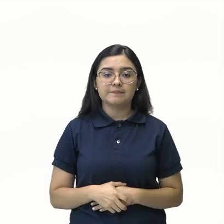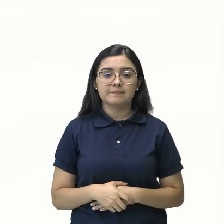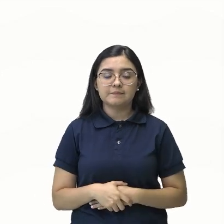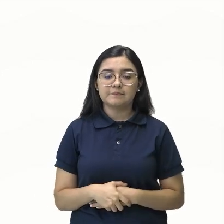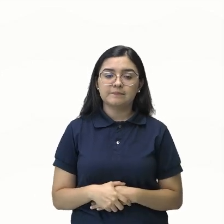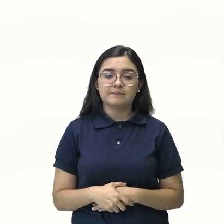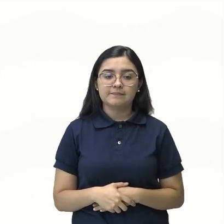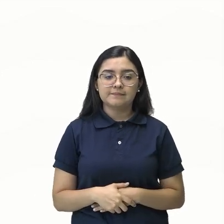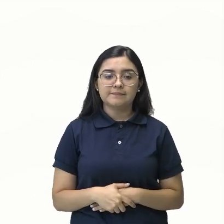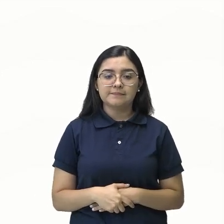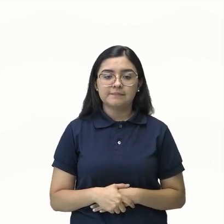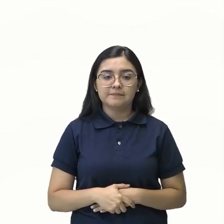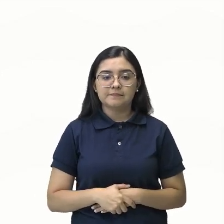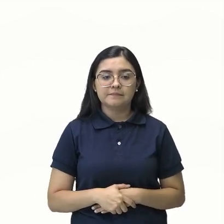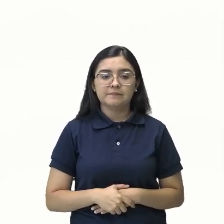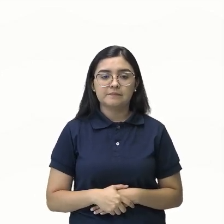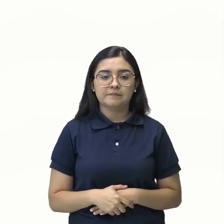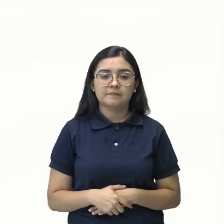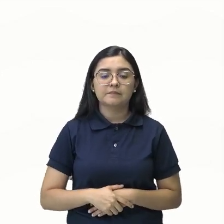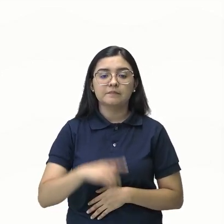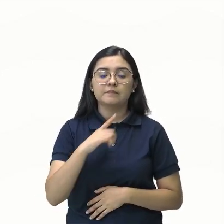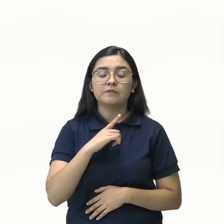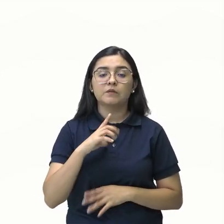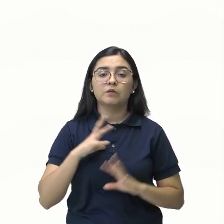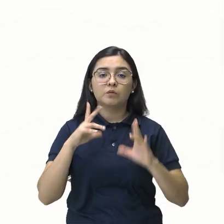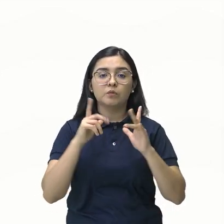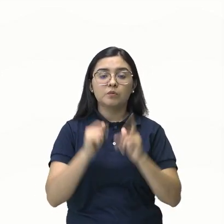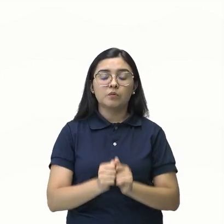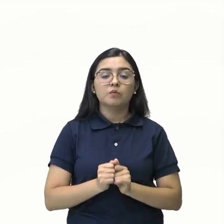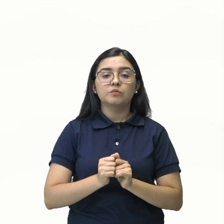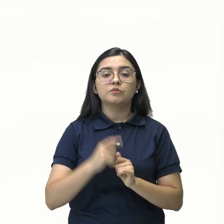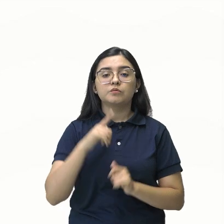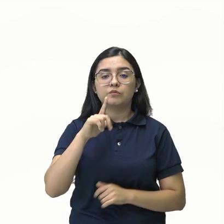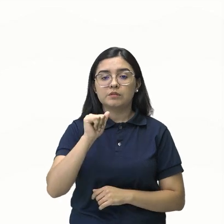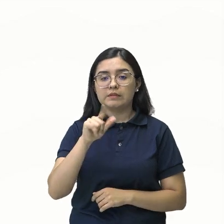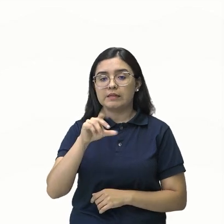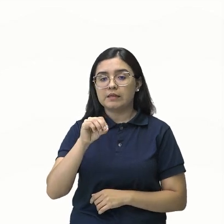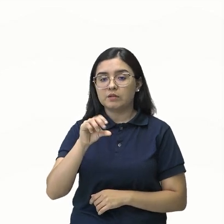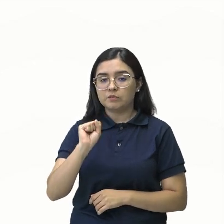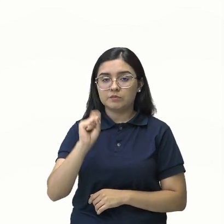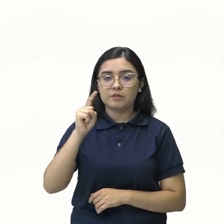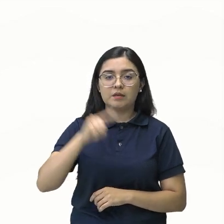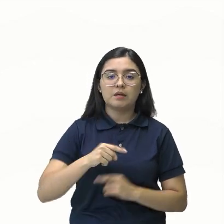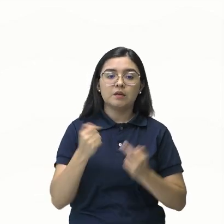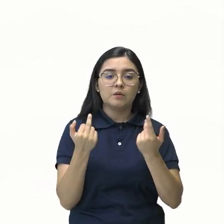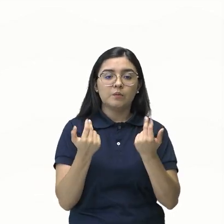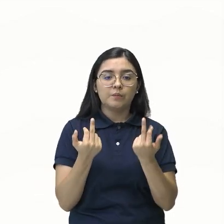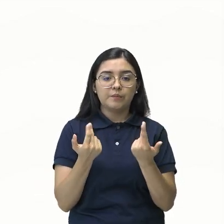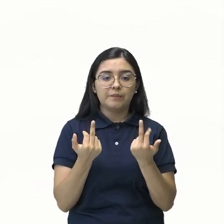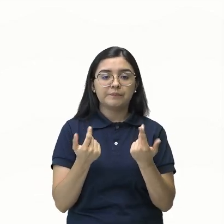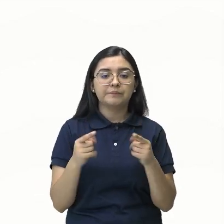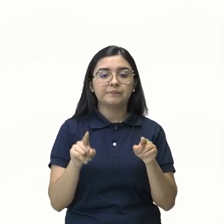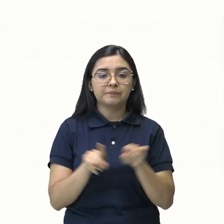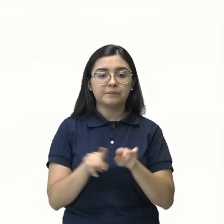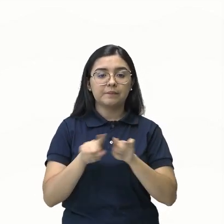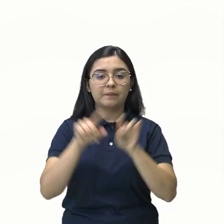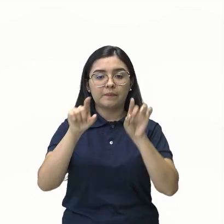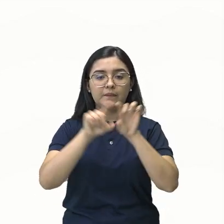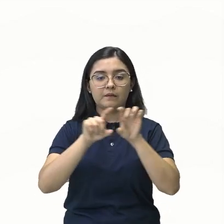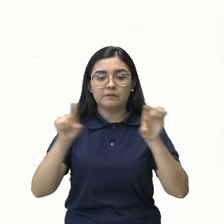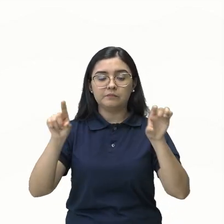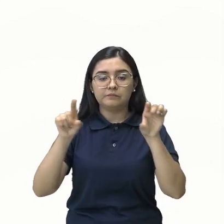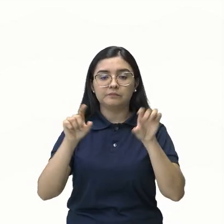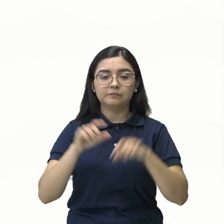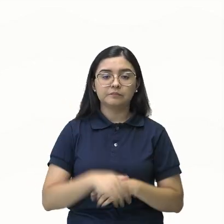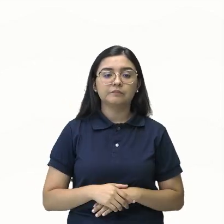por um triângulo equilátero, ou seja, todos os lados iguais, nós temos aqui uma fórmula,